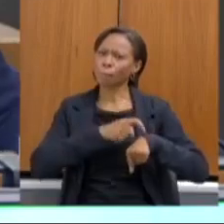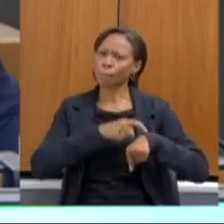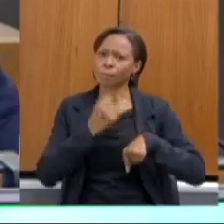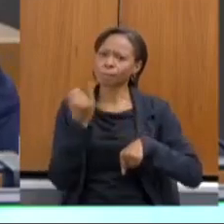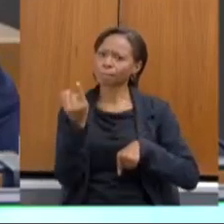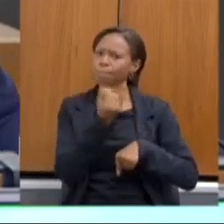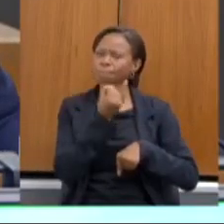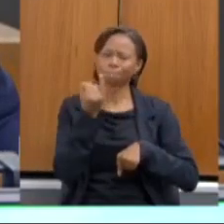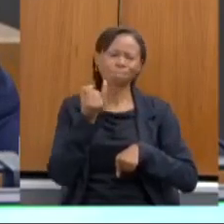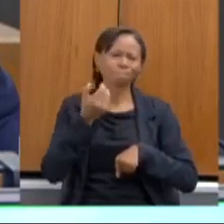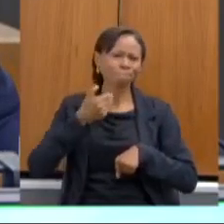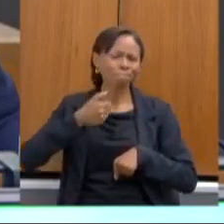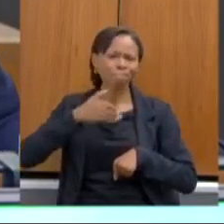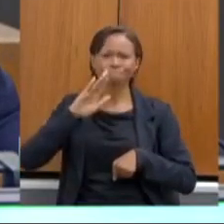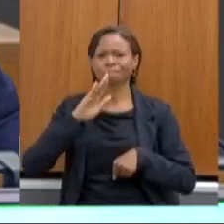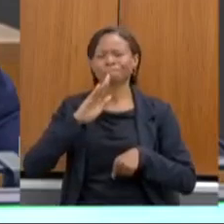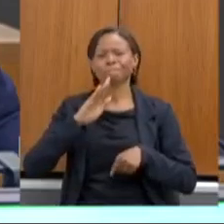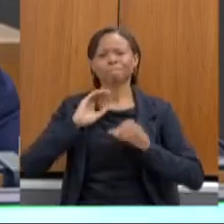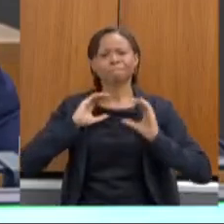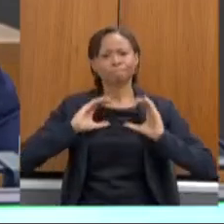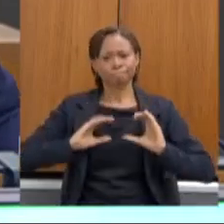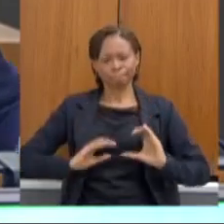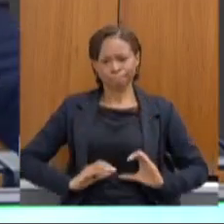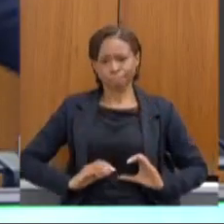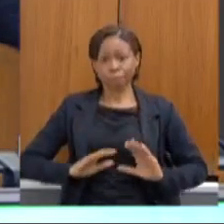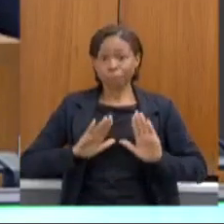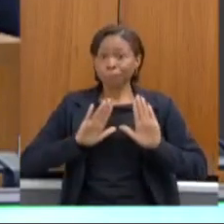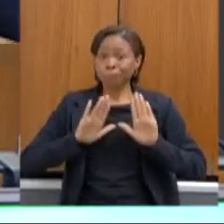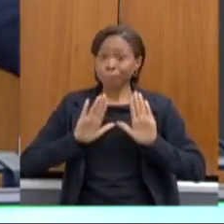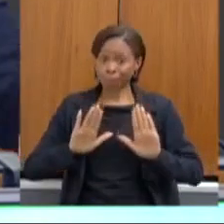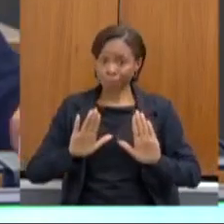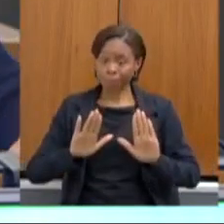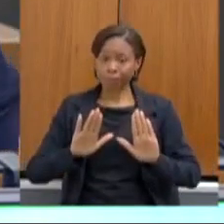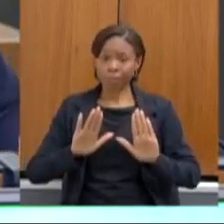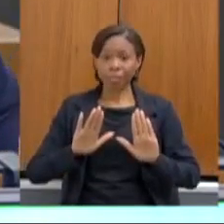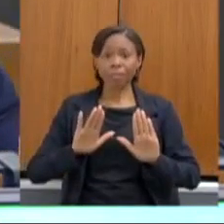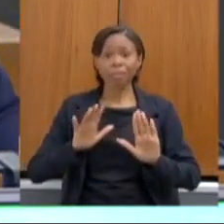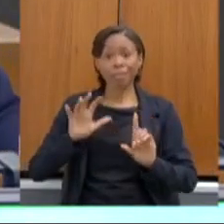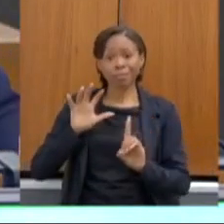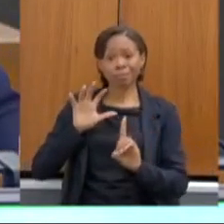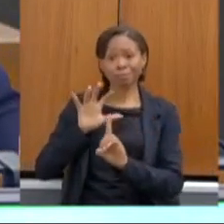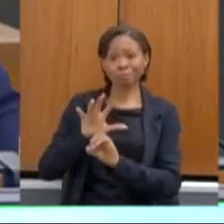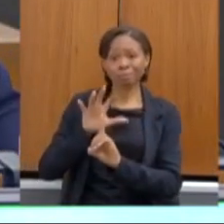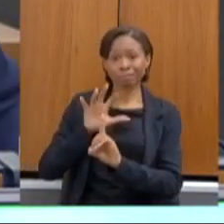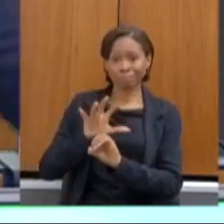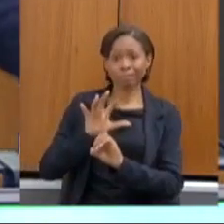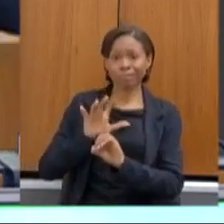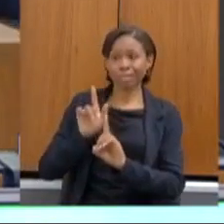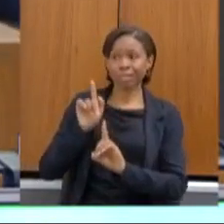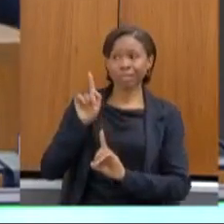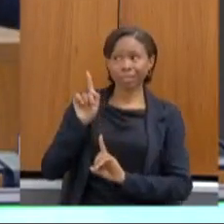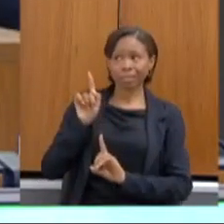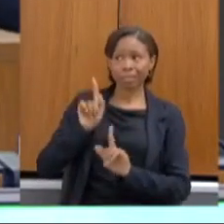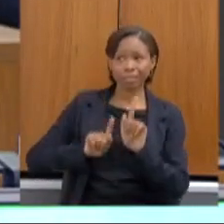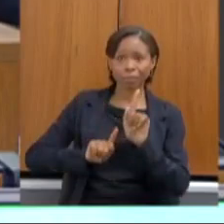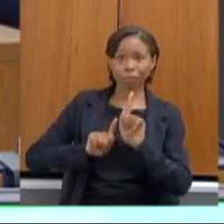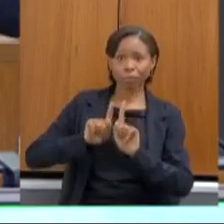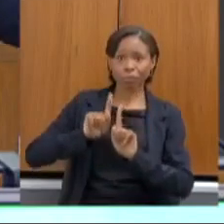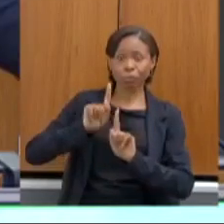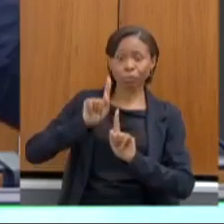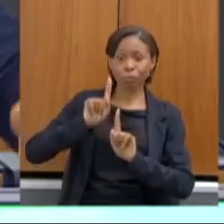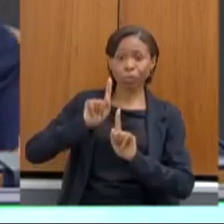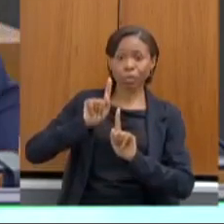importantes é da nossa cidadania mas foi refletido nos indicadores a queda